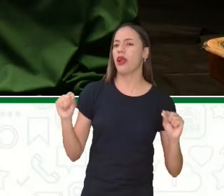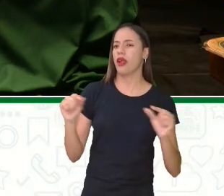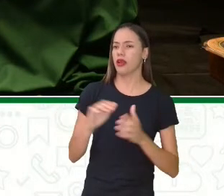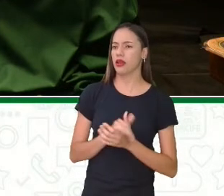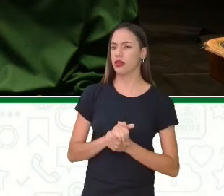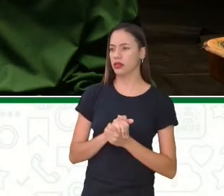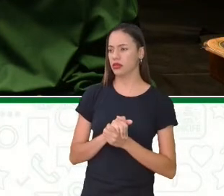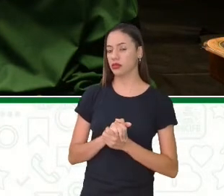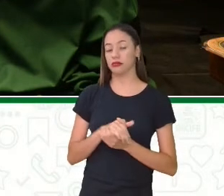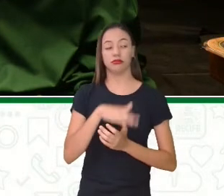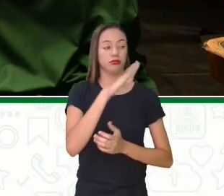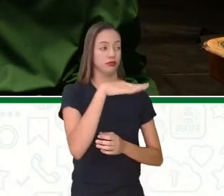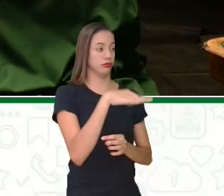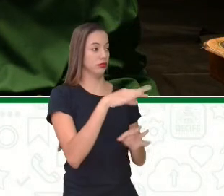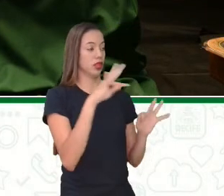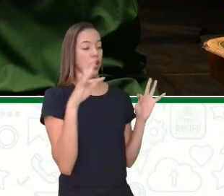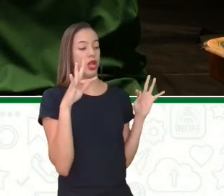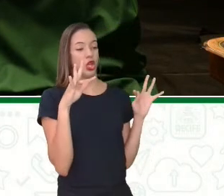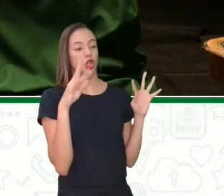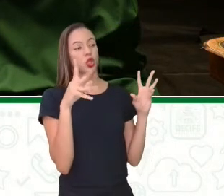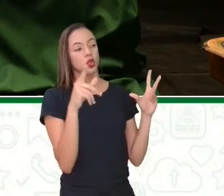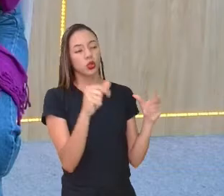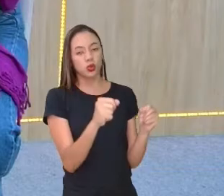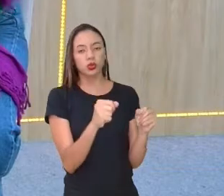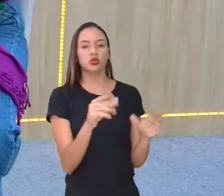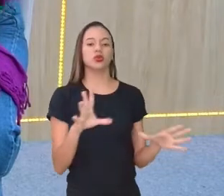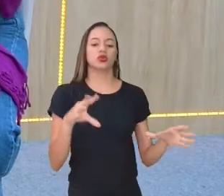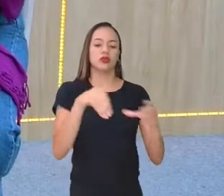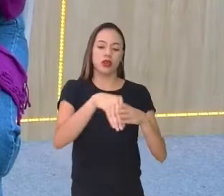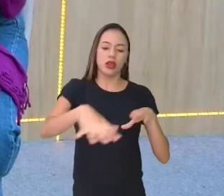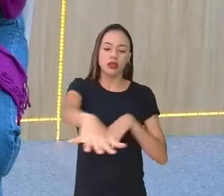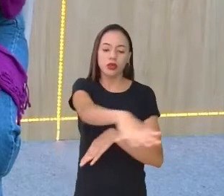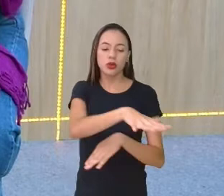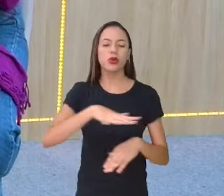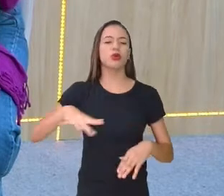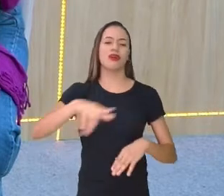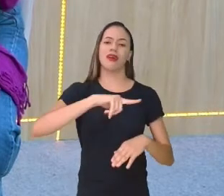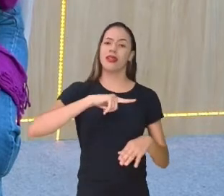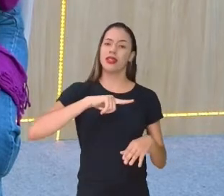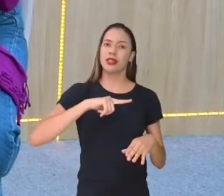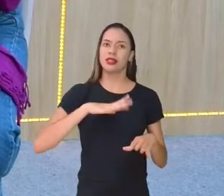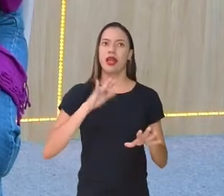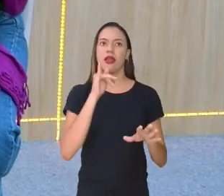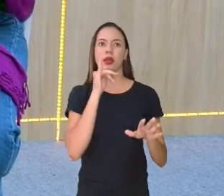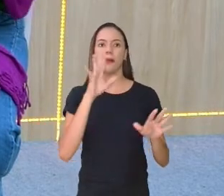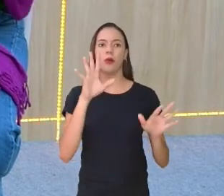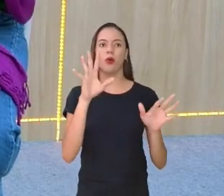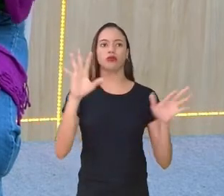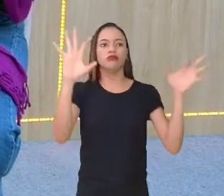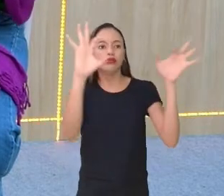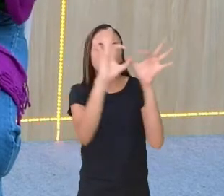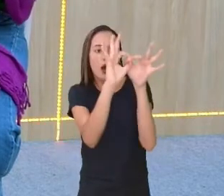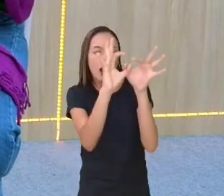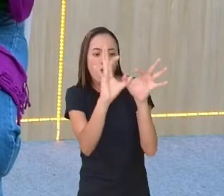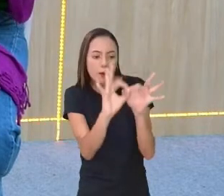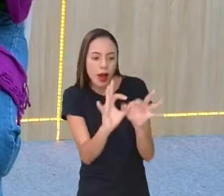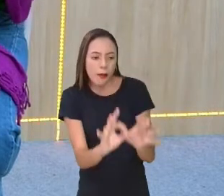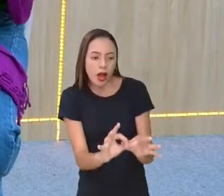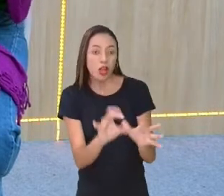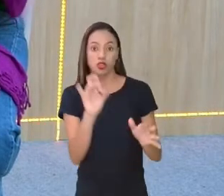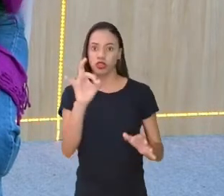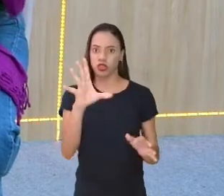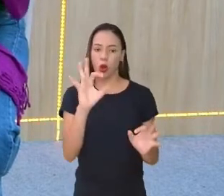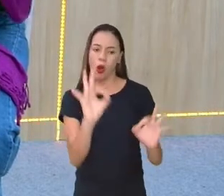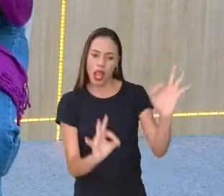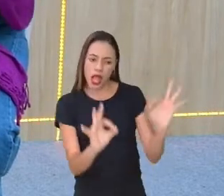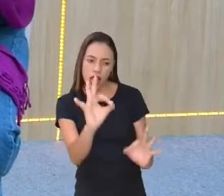Não. Tudo tem uma relação, todo elemento cenográfico, ele não é só uma decoração. Exatamente. Se ele